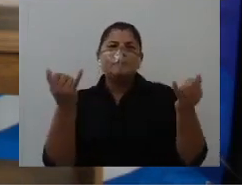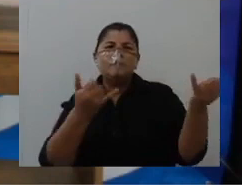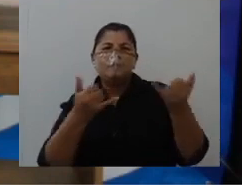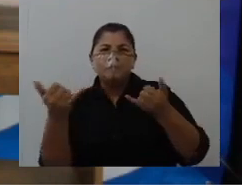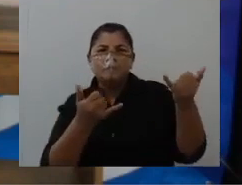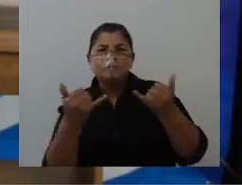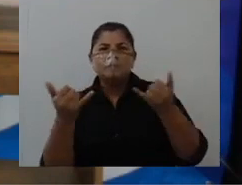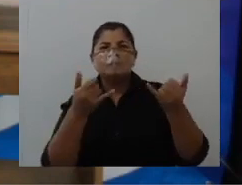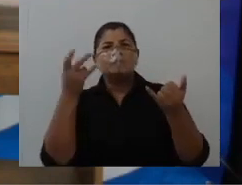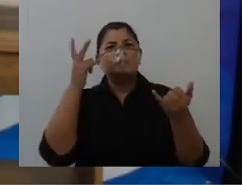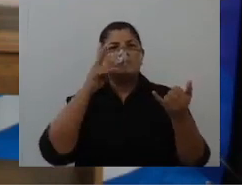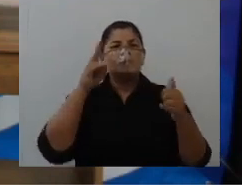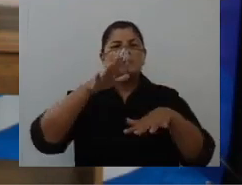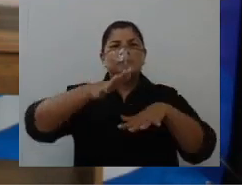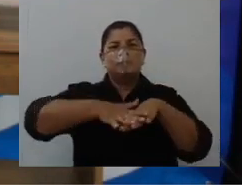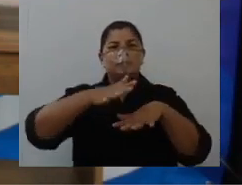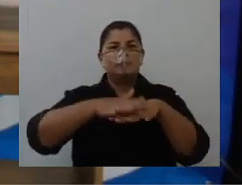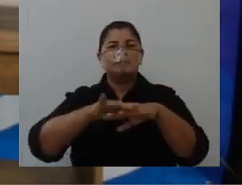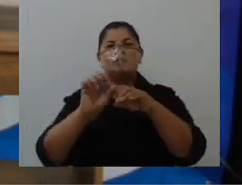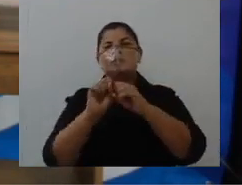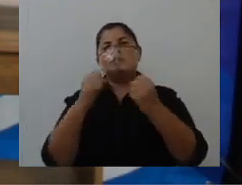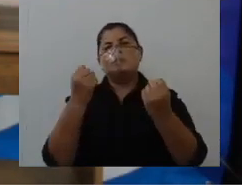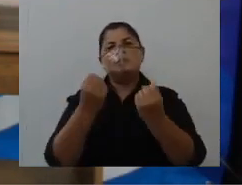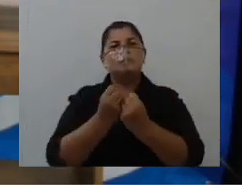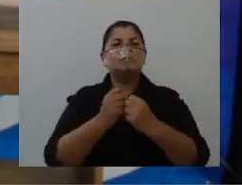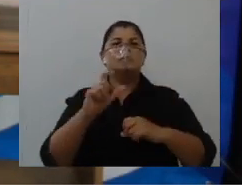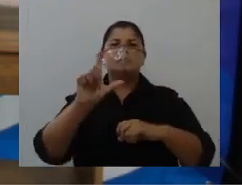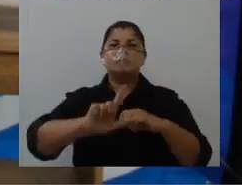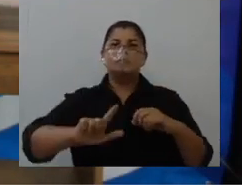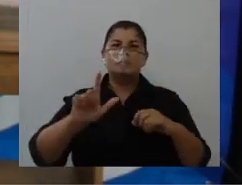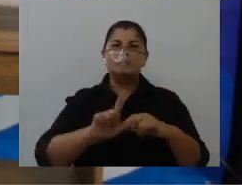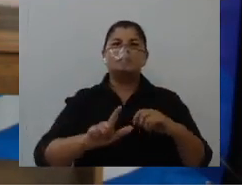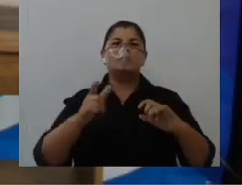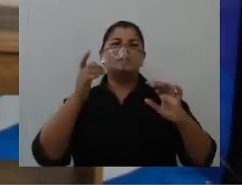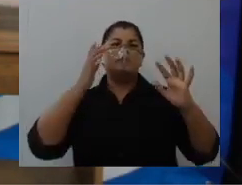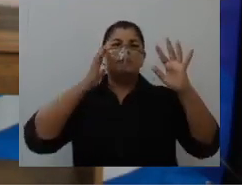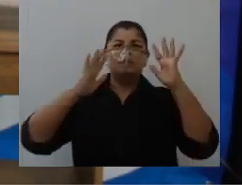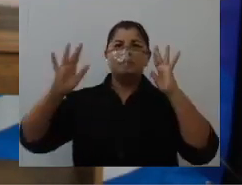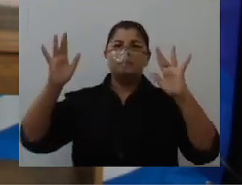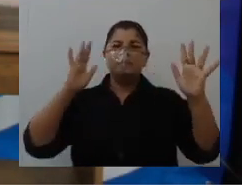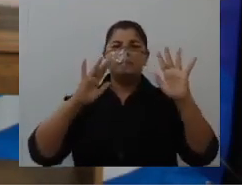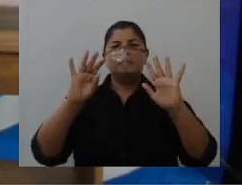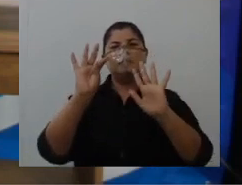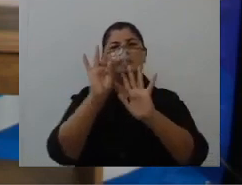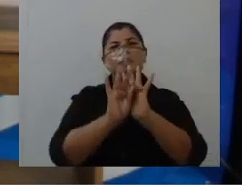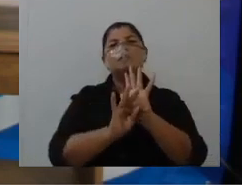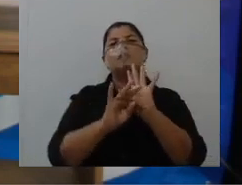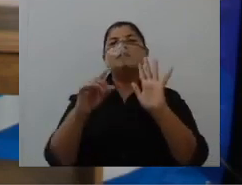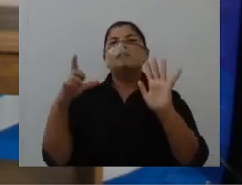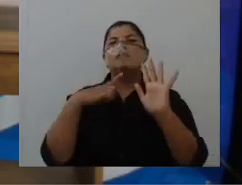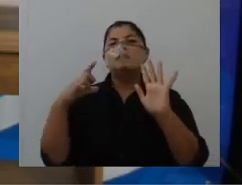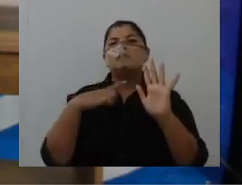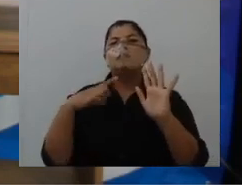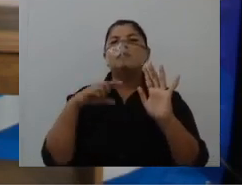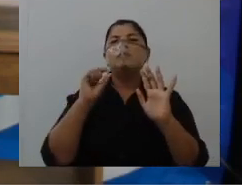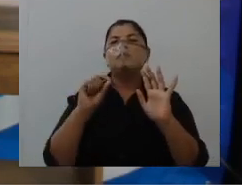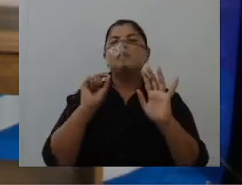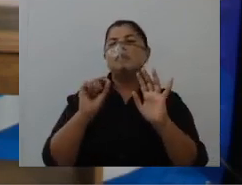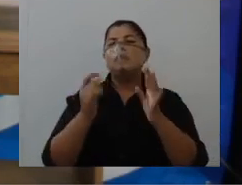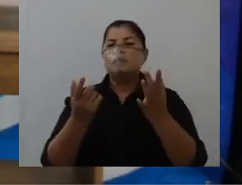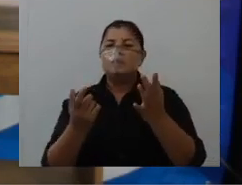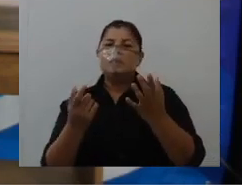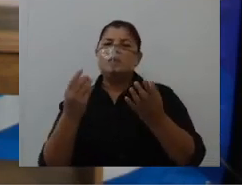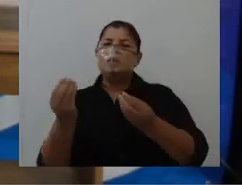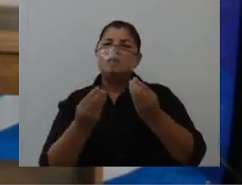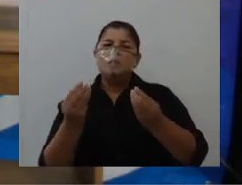história, a matemática, a sociologia, a literatura, né, a filosofia, né? O texto que traz ao fim, geralmente ali na conclusão, uma